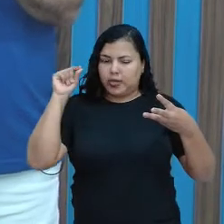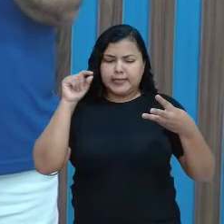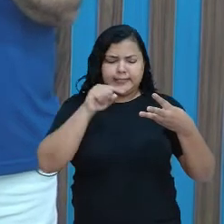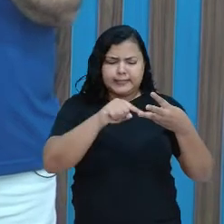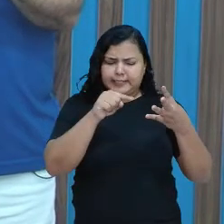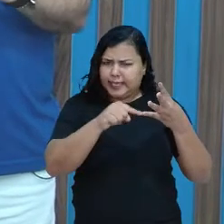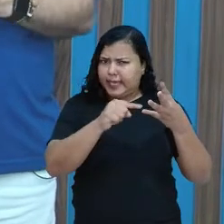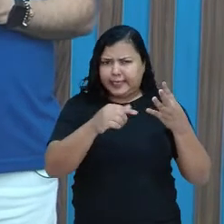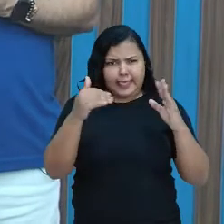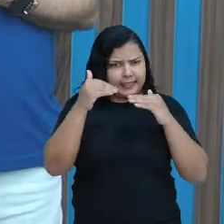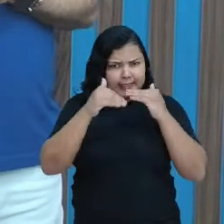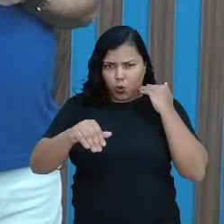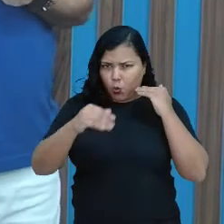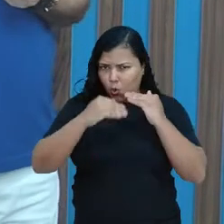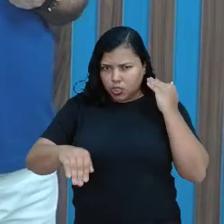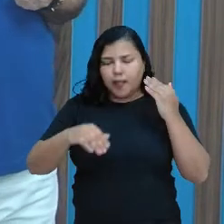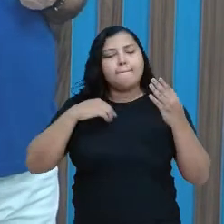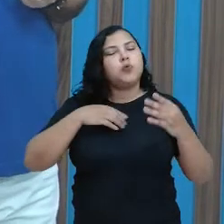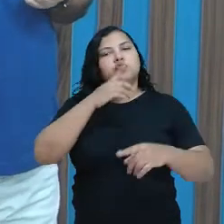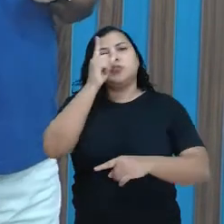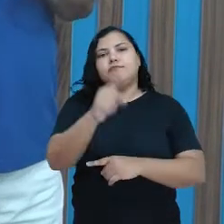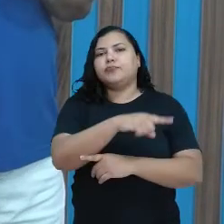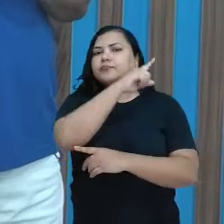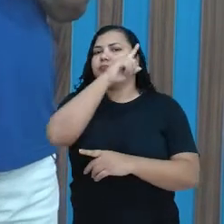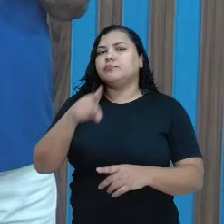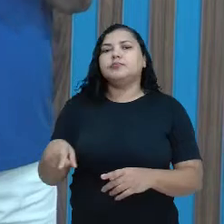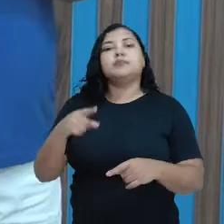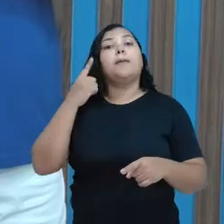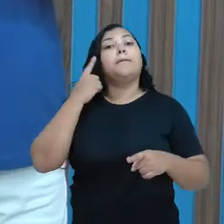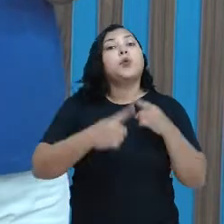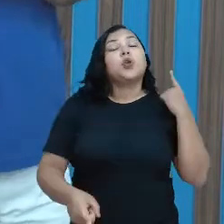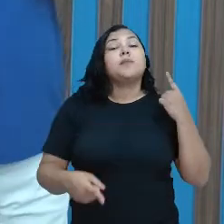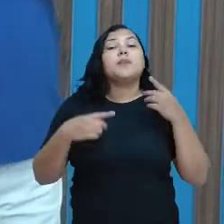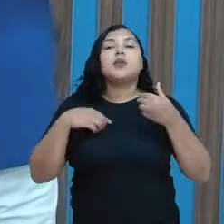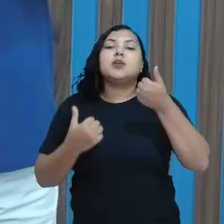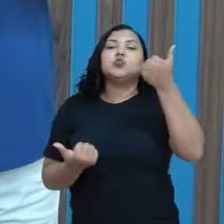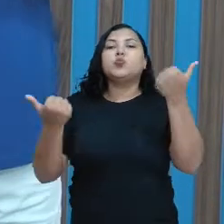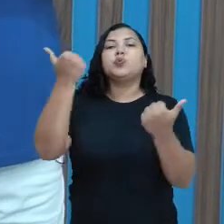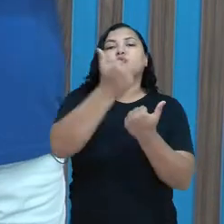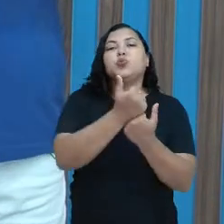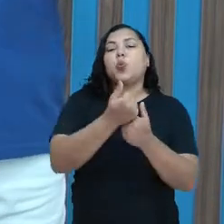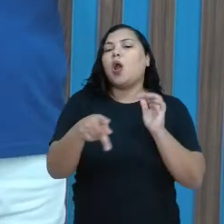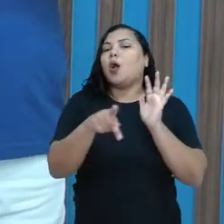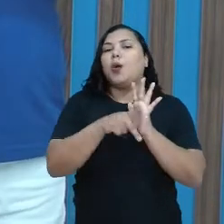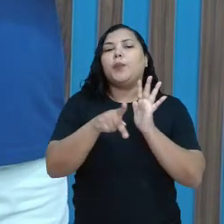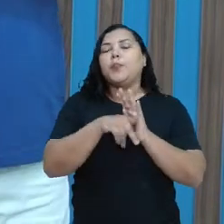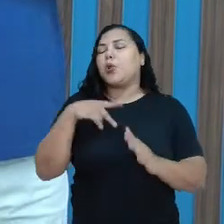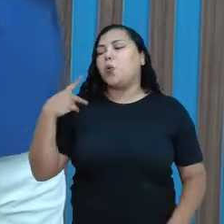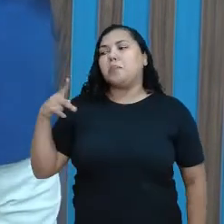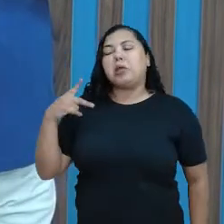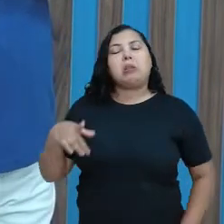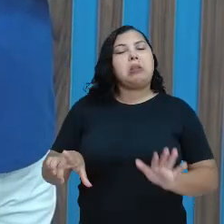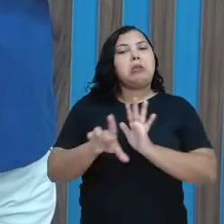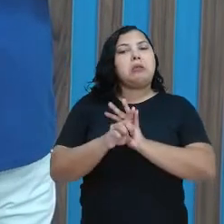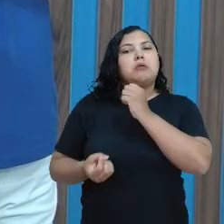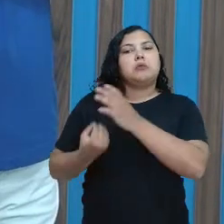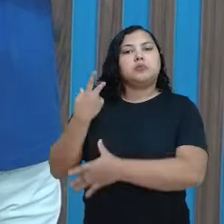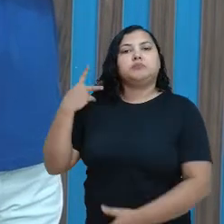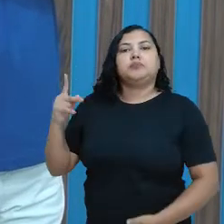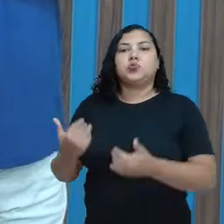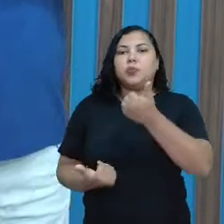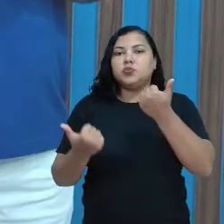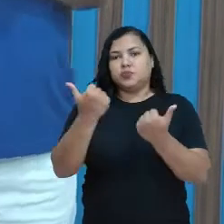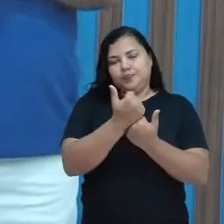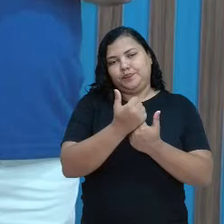não concordasse com aquilo ali, ele podia vetar, ou seja, proibir e colocar ele mesmo uma outra lei naquele lugar,